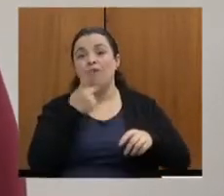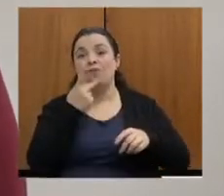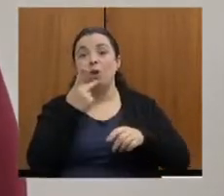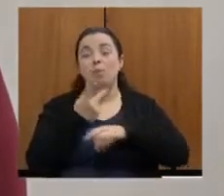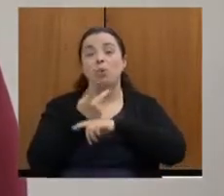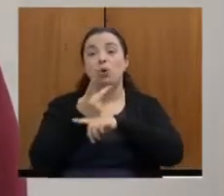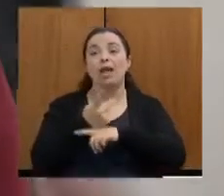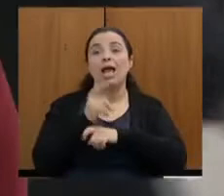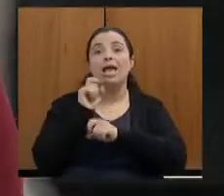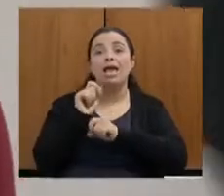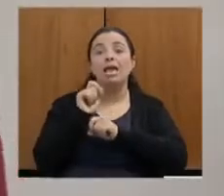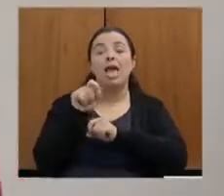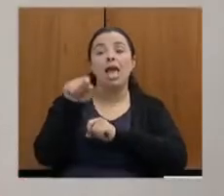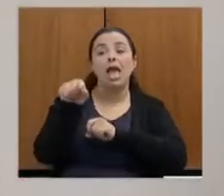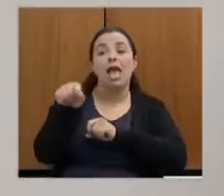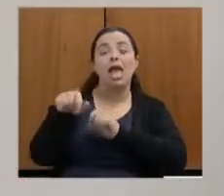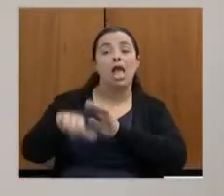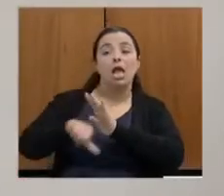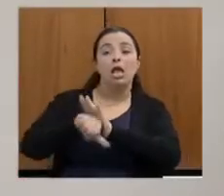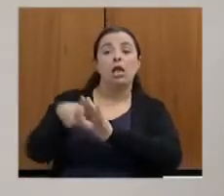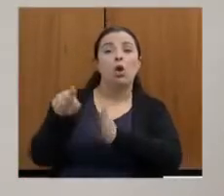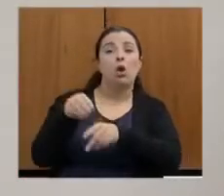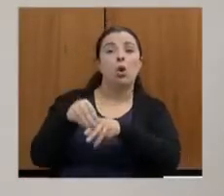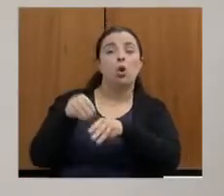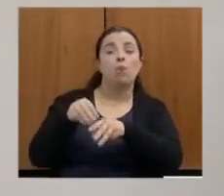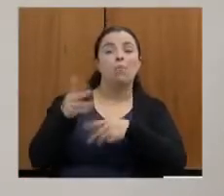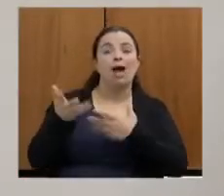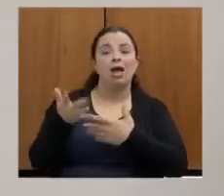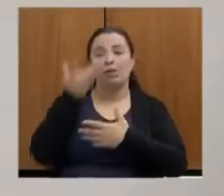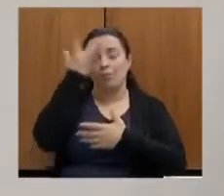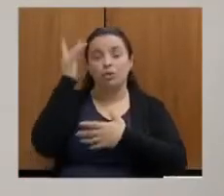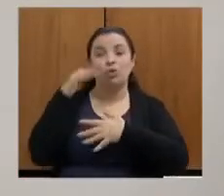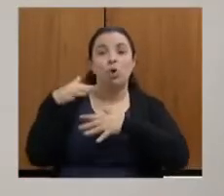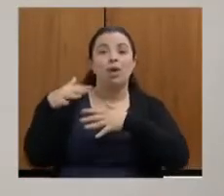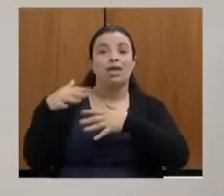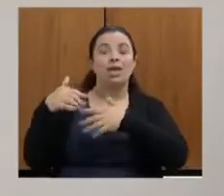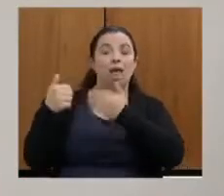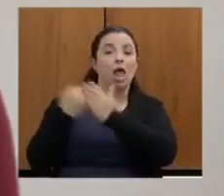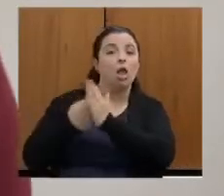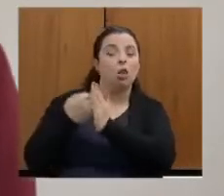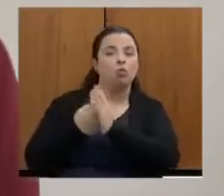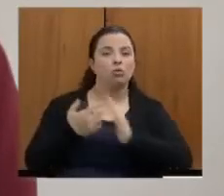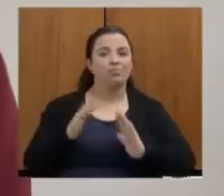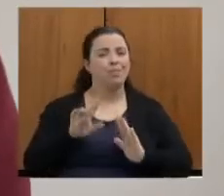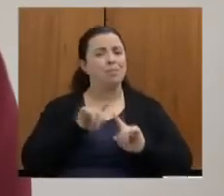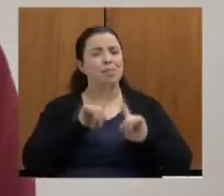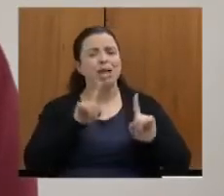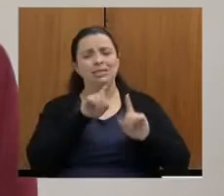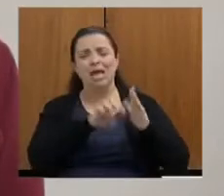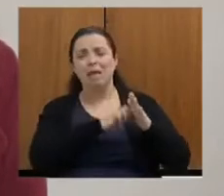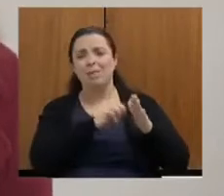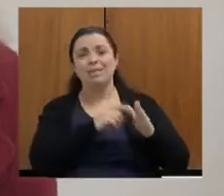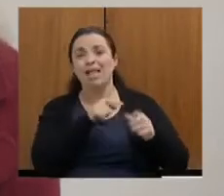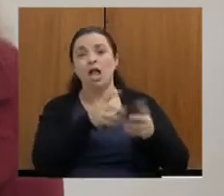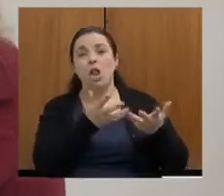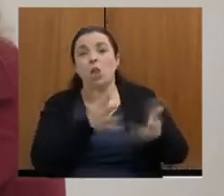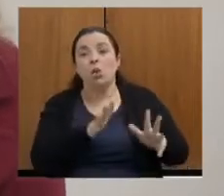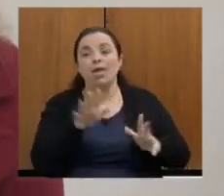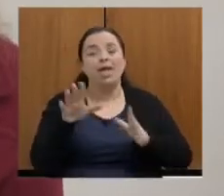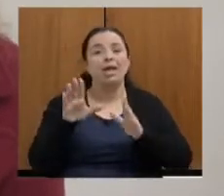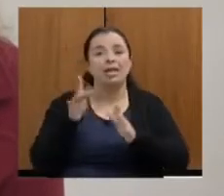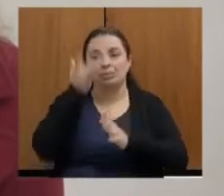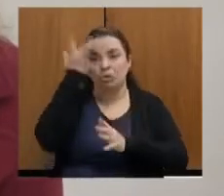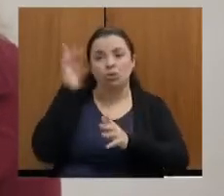luta de forma organizada porque a mineradora além dela praticar o crime ela não quer que o povo vítima do crime se Organize